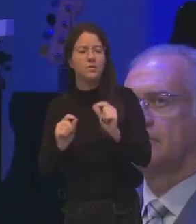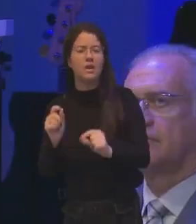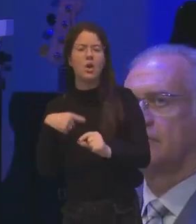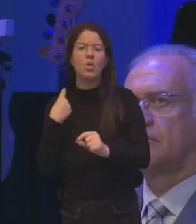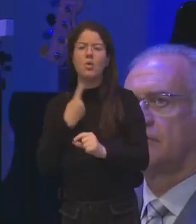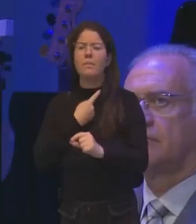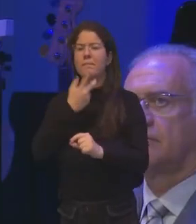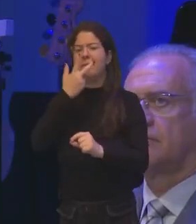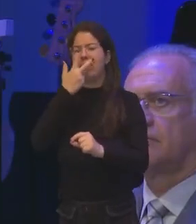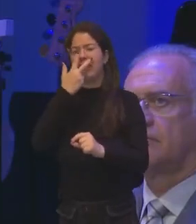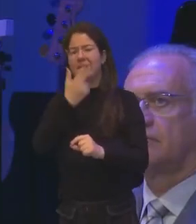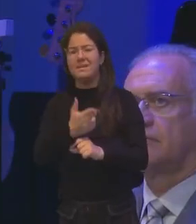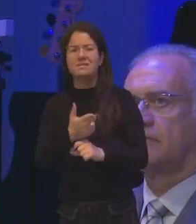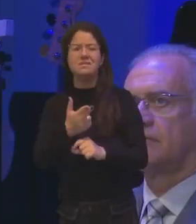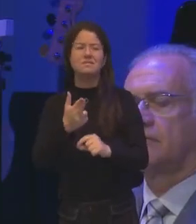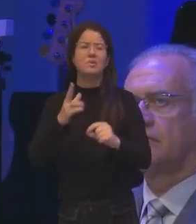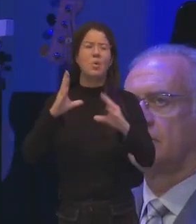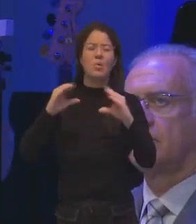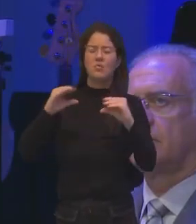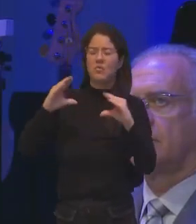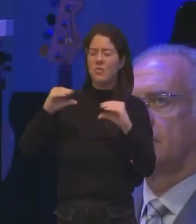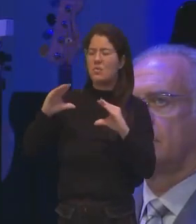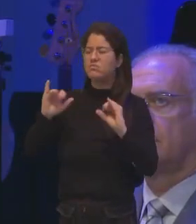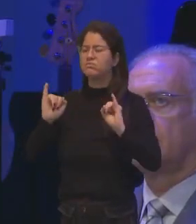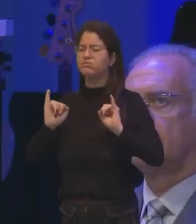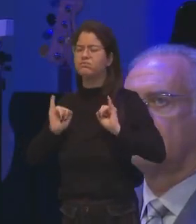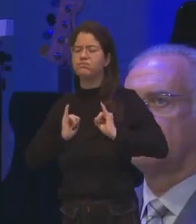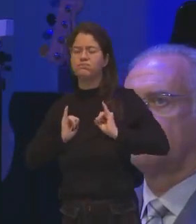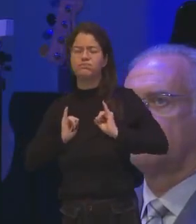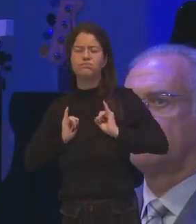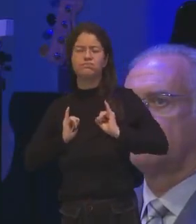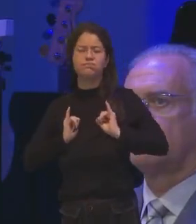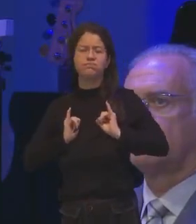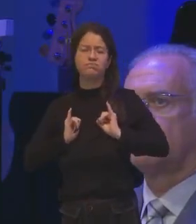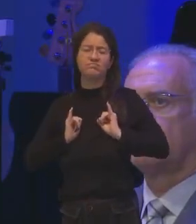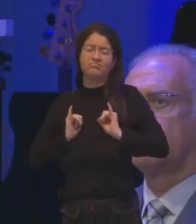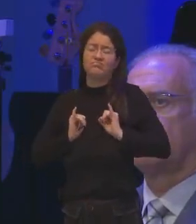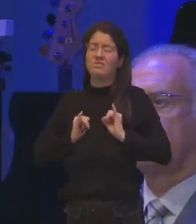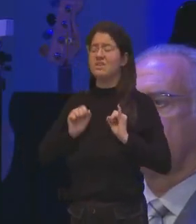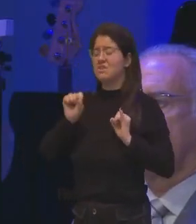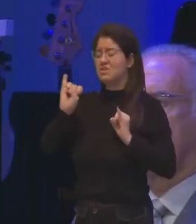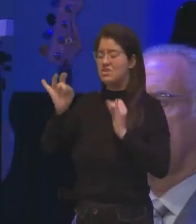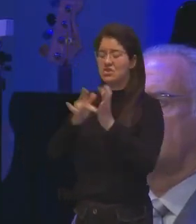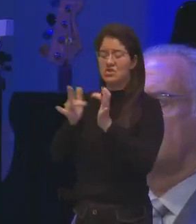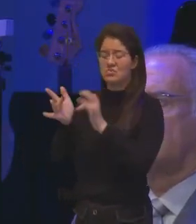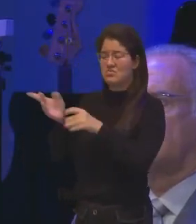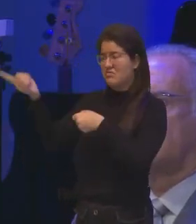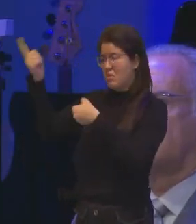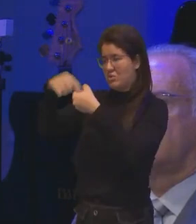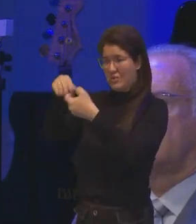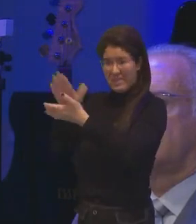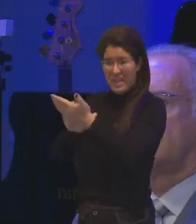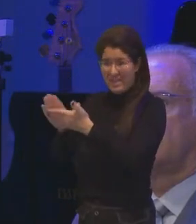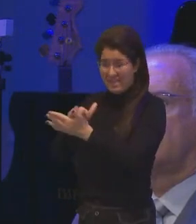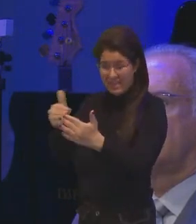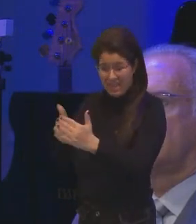de conforto. E o seguinte pensamento: se ele não voltou até agora, então ainda tem muito tempo para